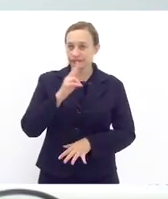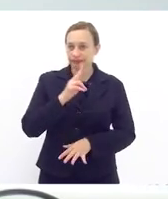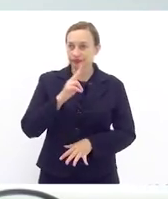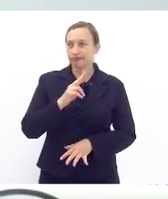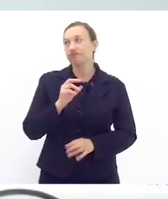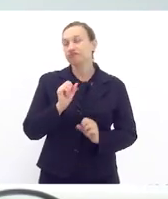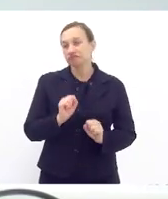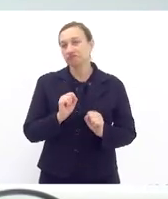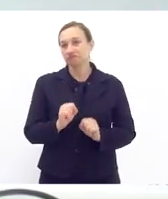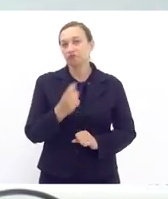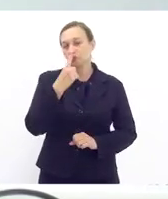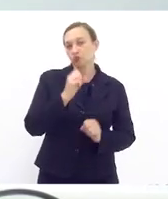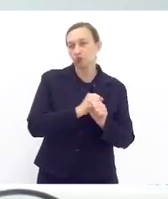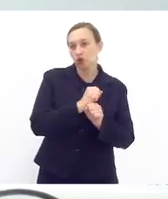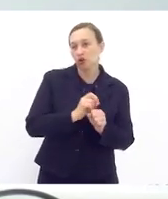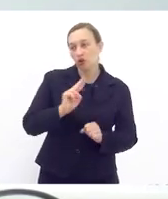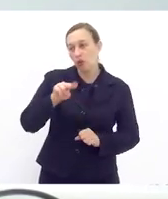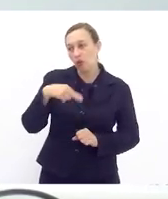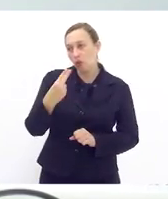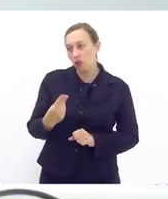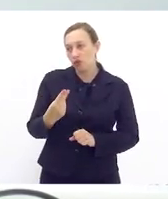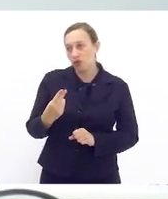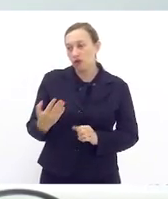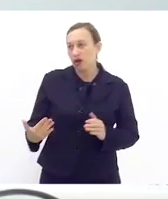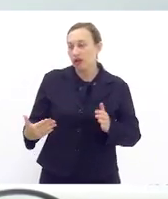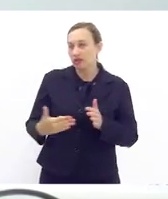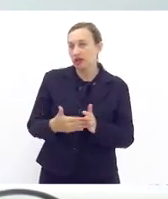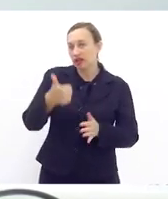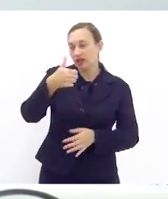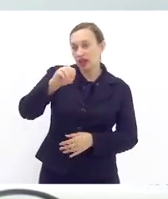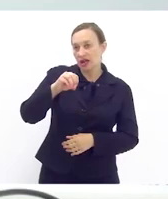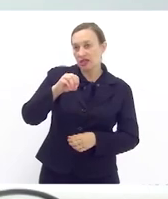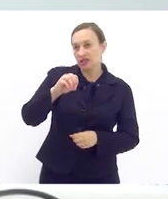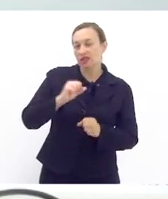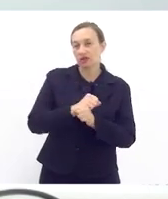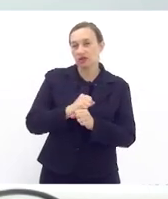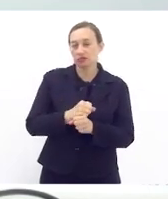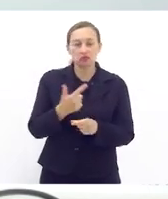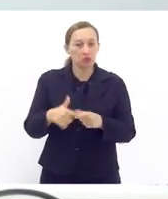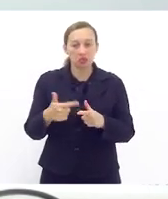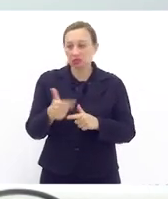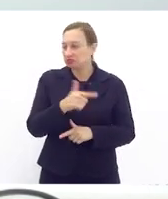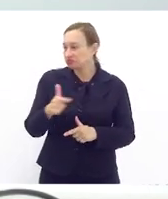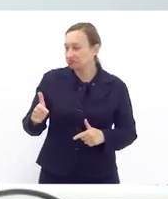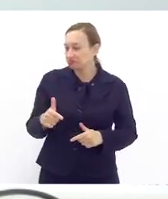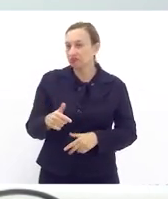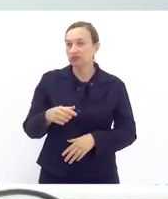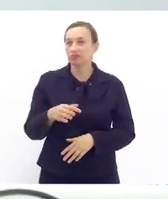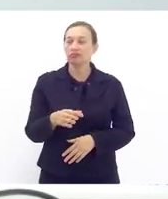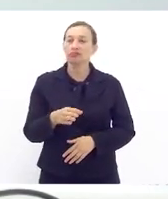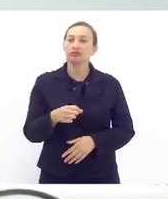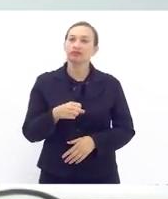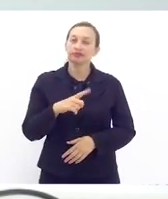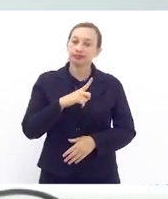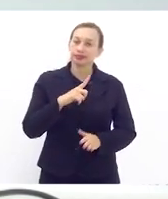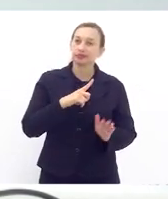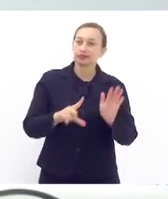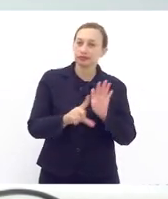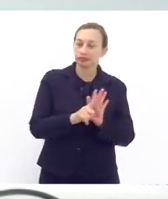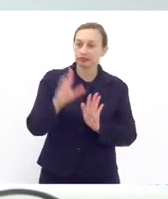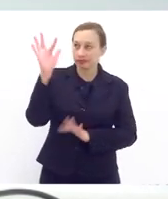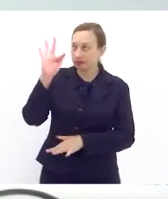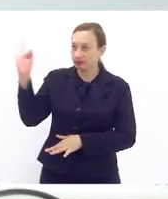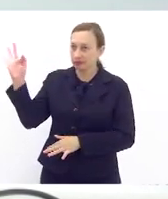por um ano ou na minha visão Até que esse plano Veja por 10 anos sem problema nenhum porque se sobrevivier uma Legislação Federal